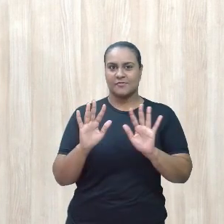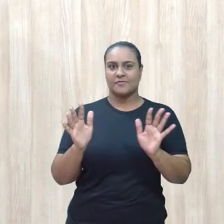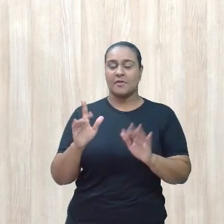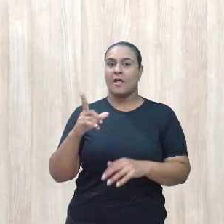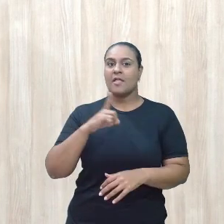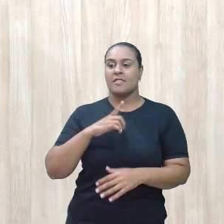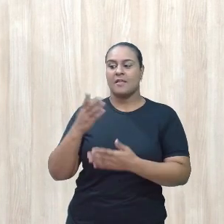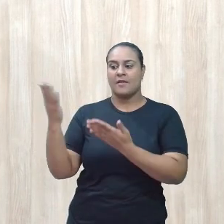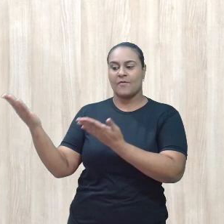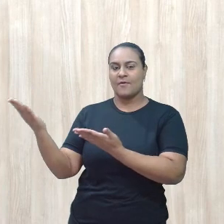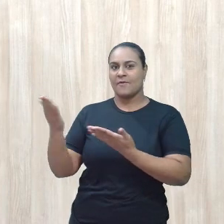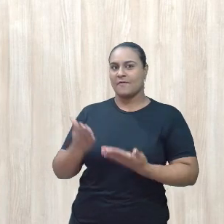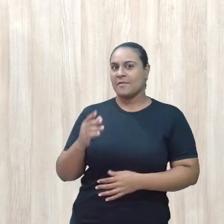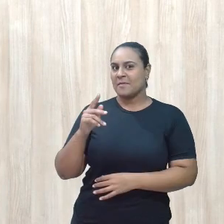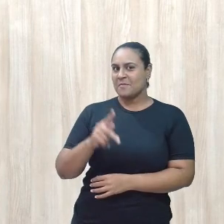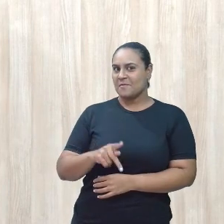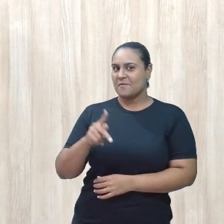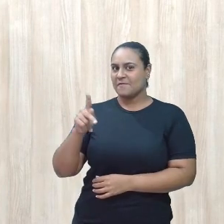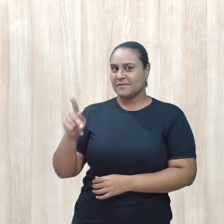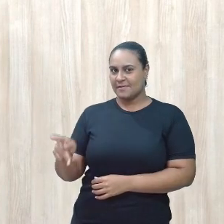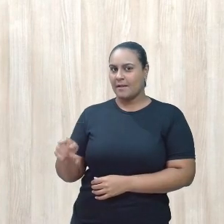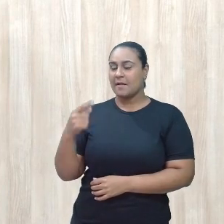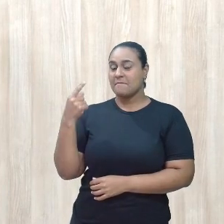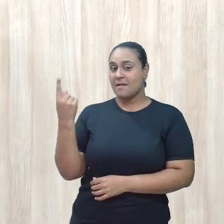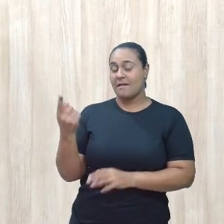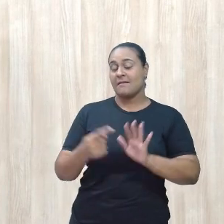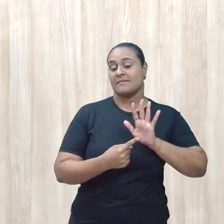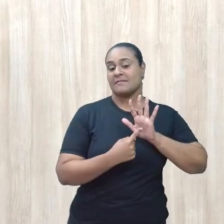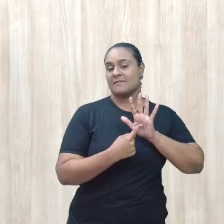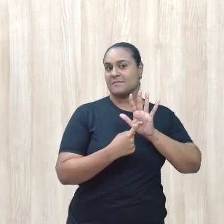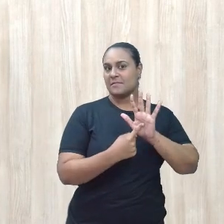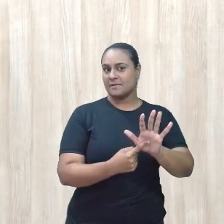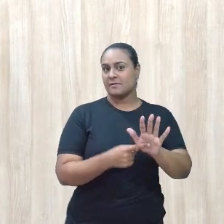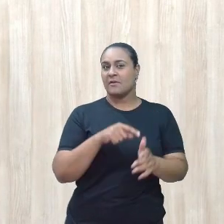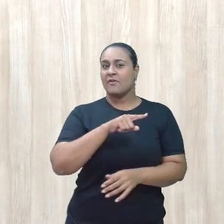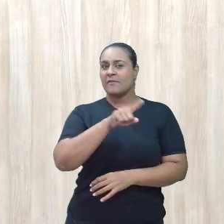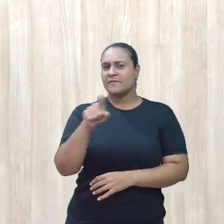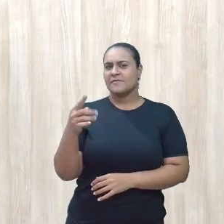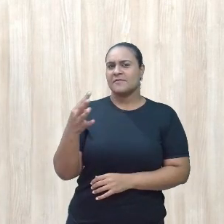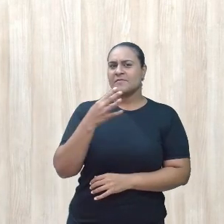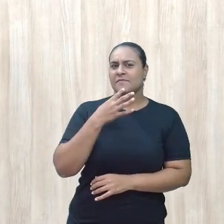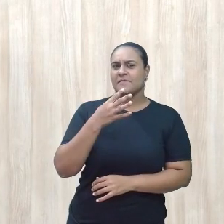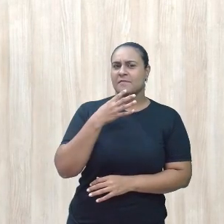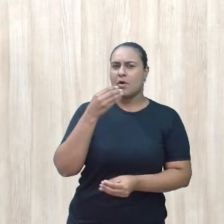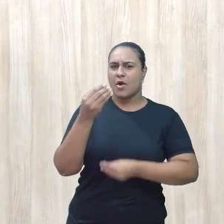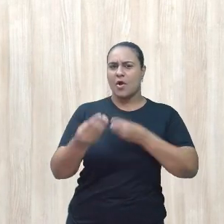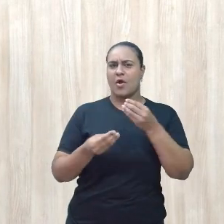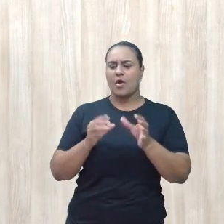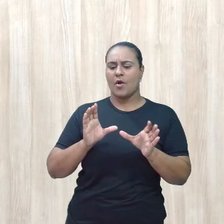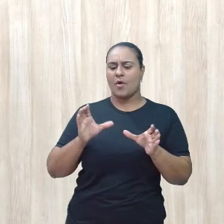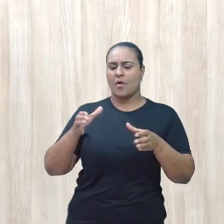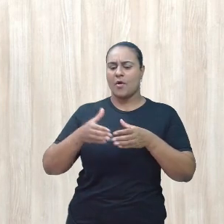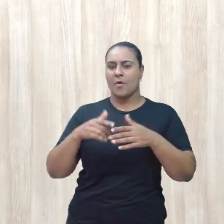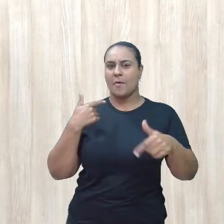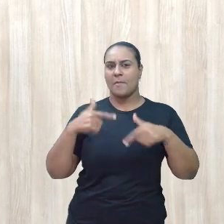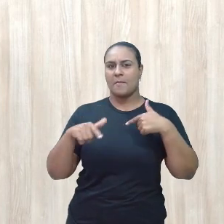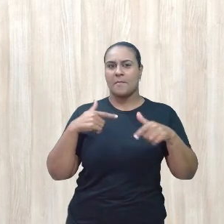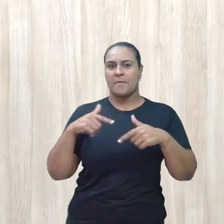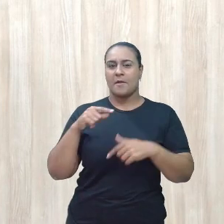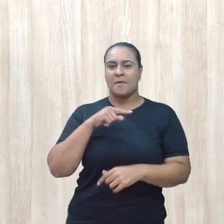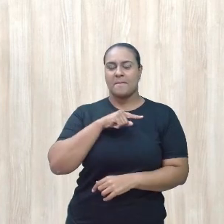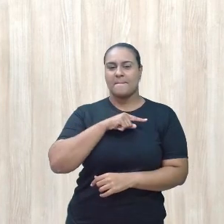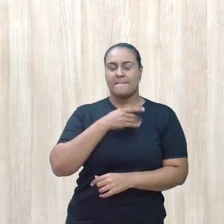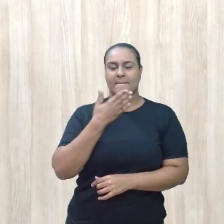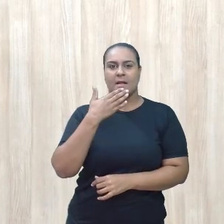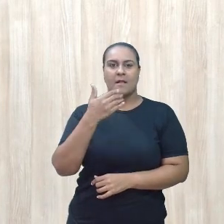outra professora, que eu vou passar agora para ela poder se apresentar. E vocês vão conhecer como é que é essa equipe, trabalhando toda para levar o melhor para